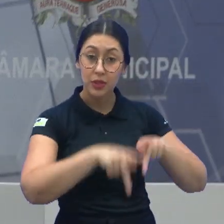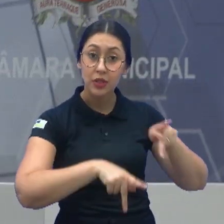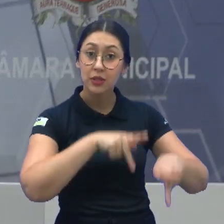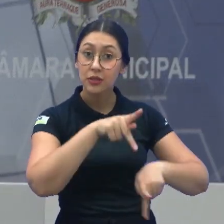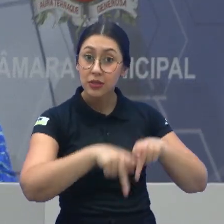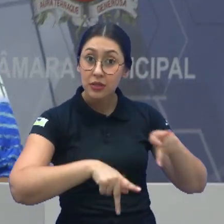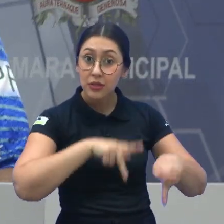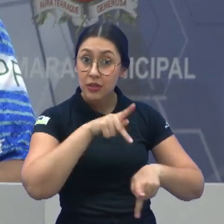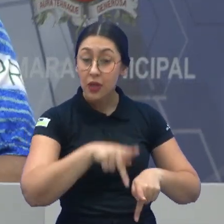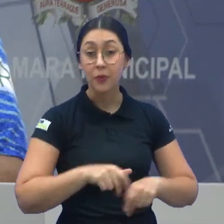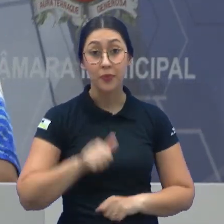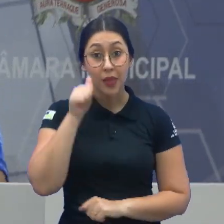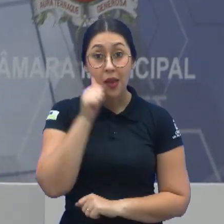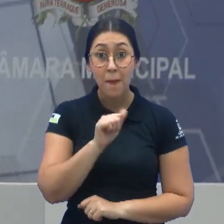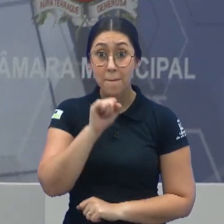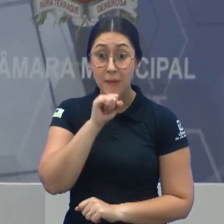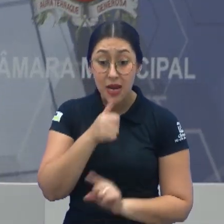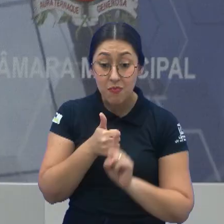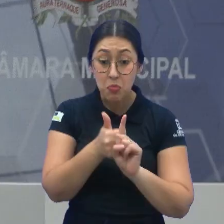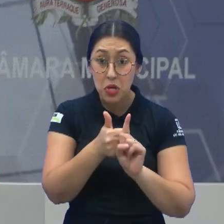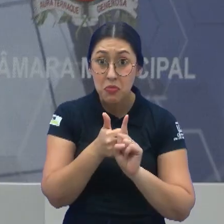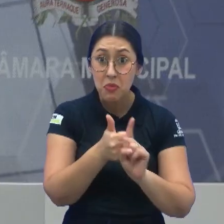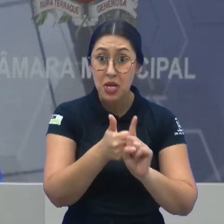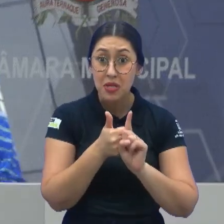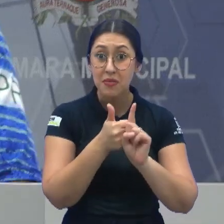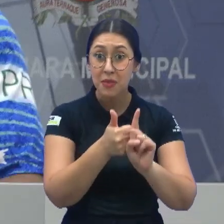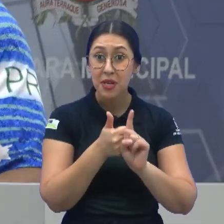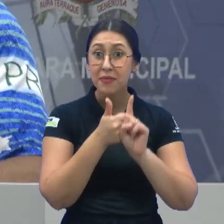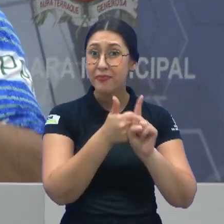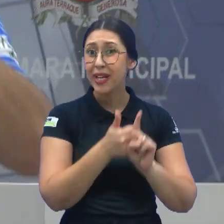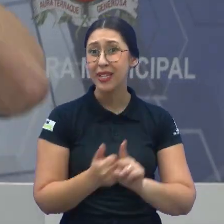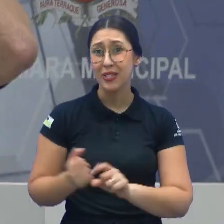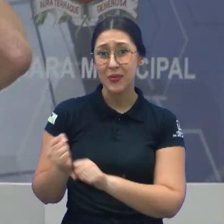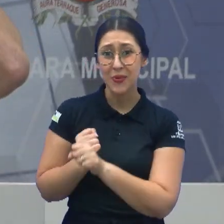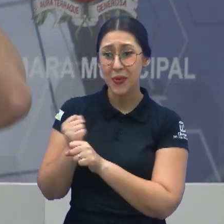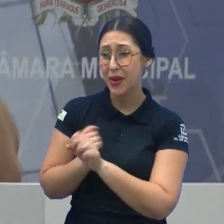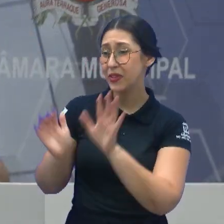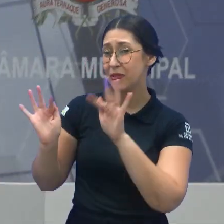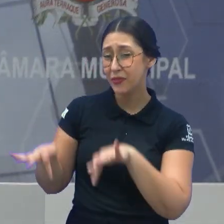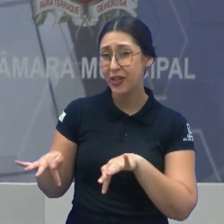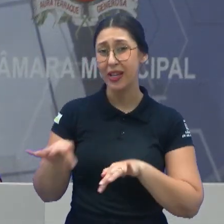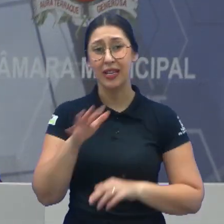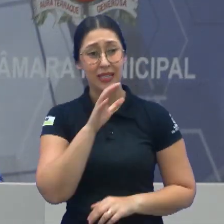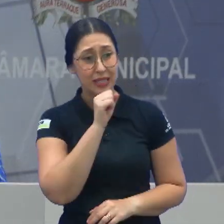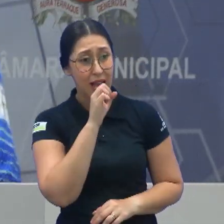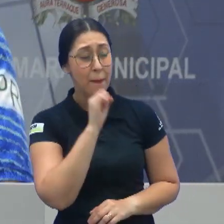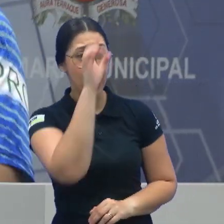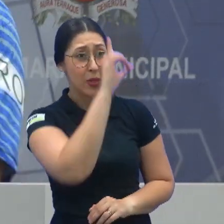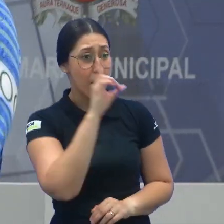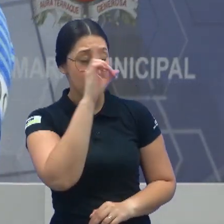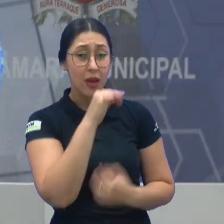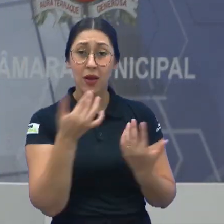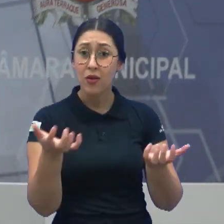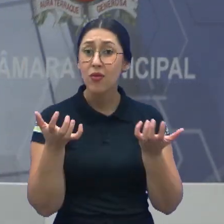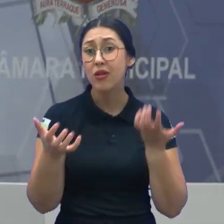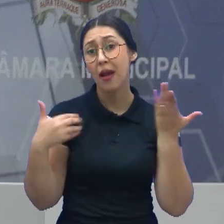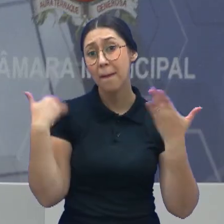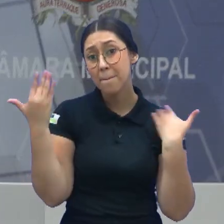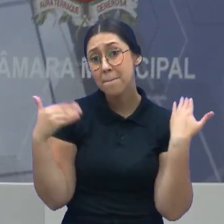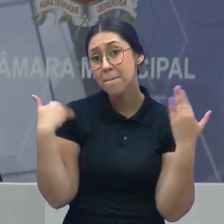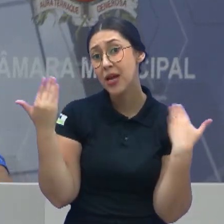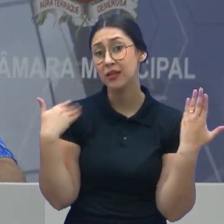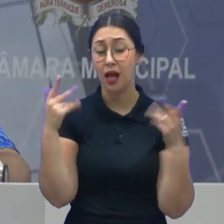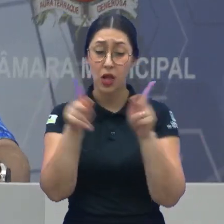mães atípicas. Chega final de ano, chega feriado prolongado, chega final de semana, quer fazer um passeio no shopping, quer fazer um passeio numa